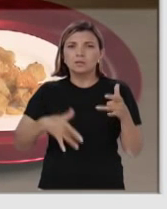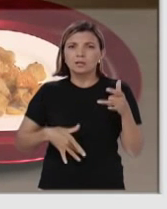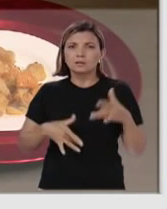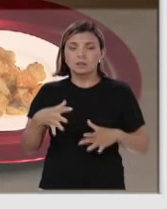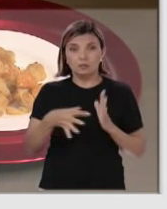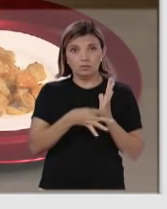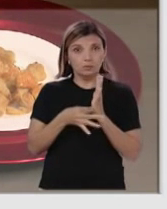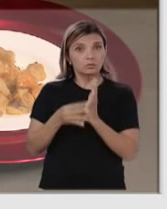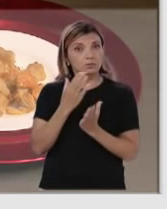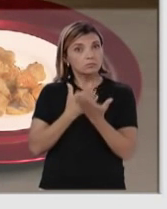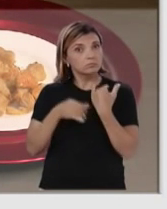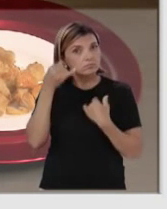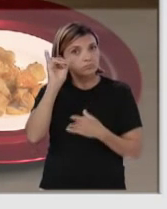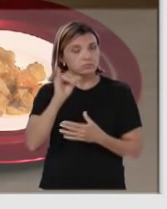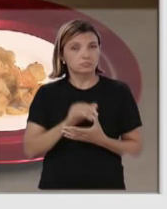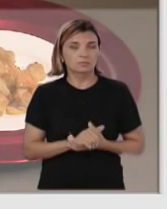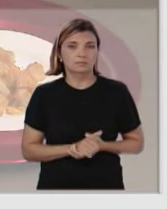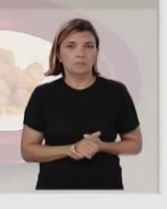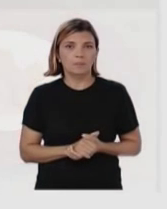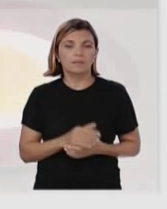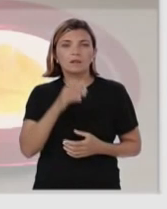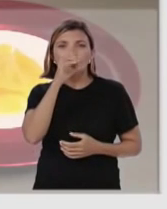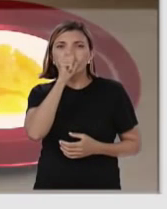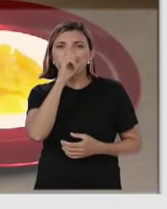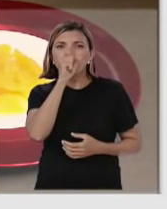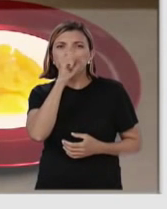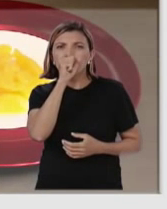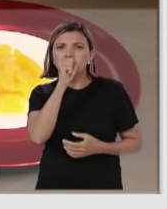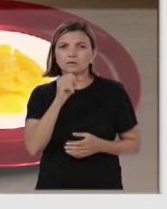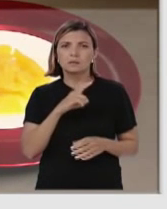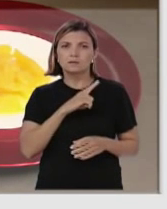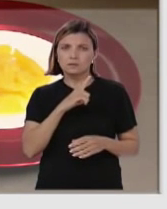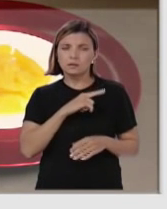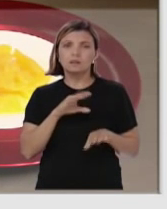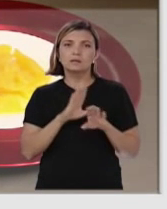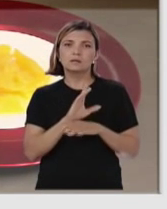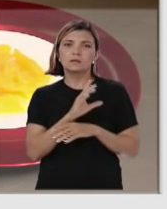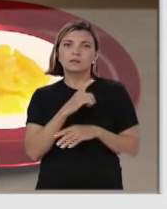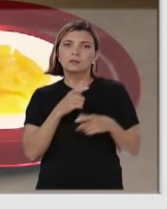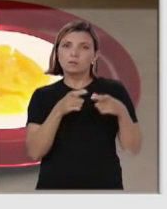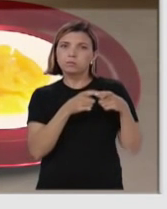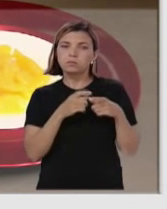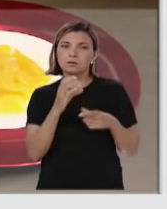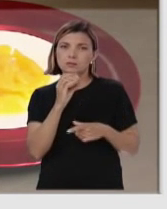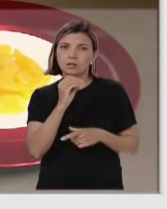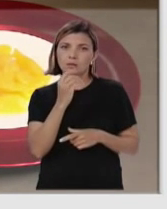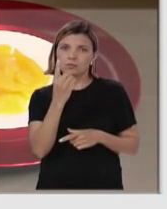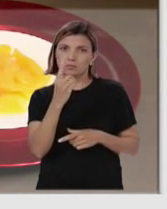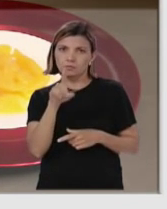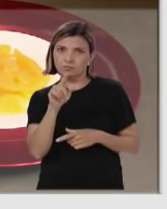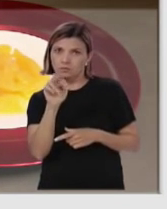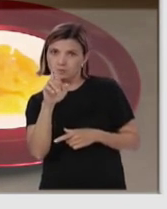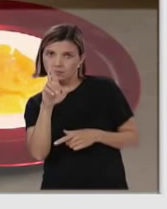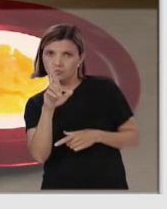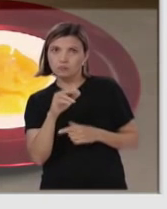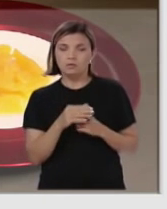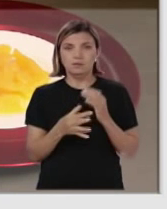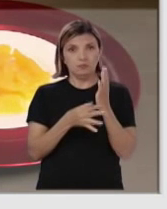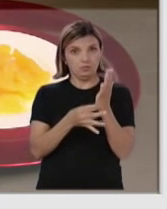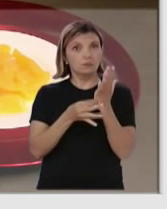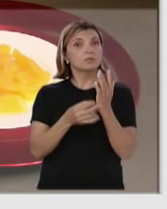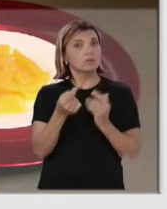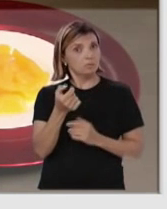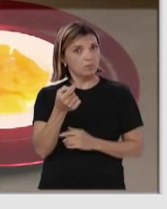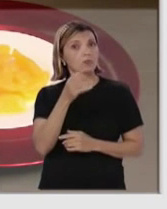torresminho, 62 gramas são de gordura. E mesmo a laranja não fica de fora. Cada 100 gramas tem 0,1 grama de